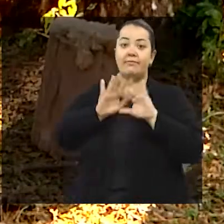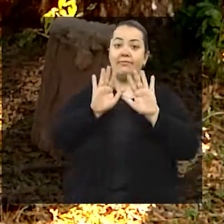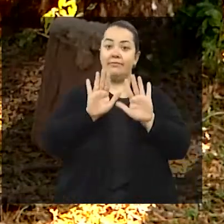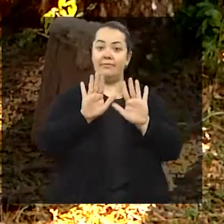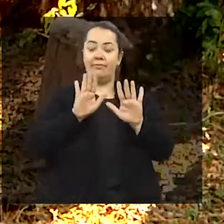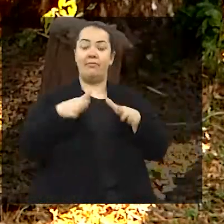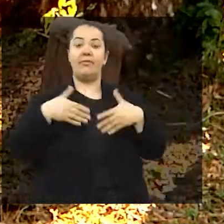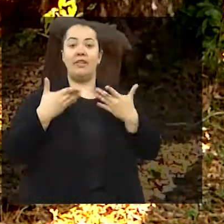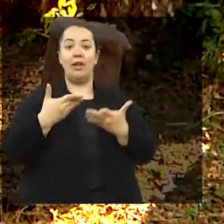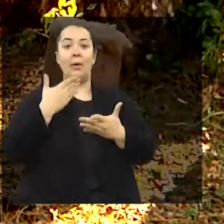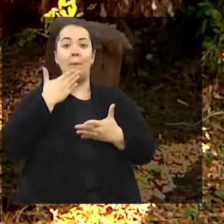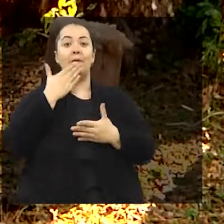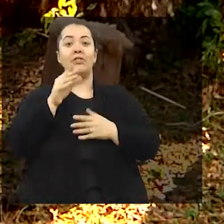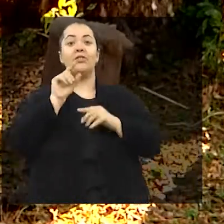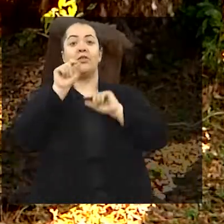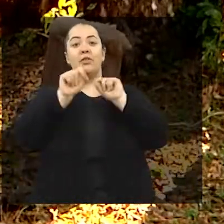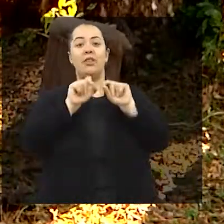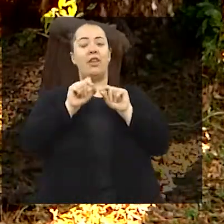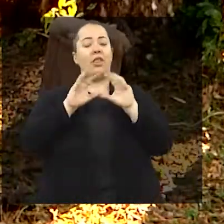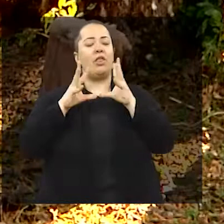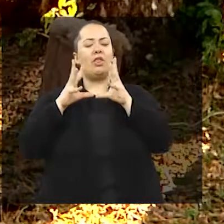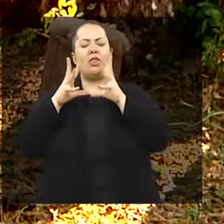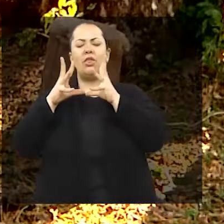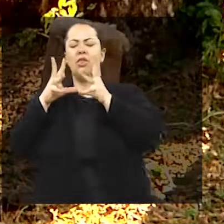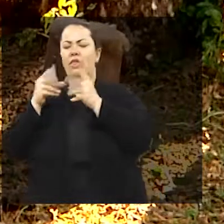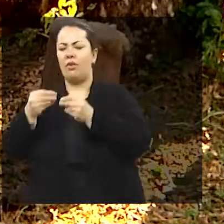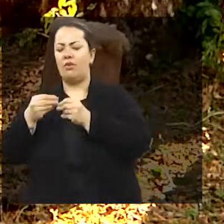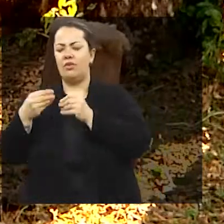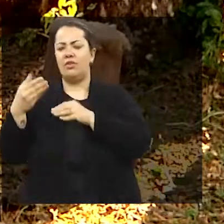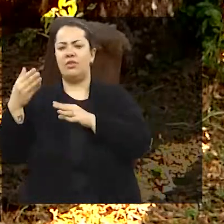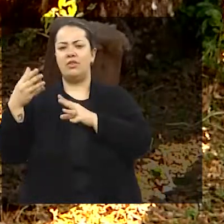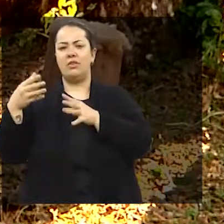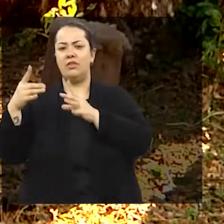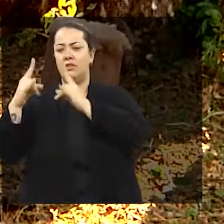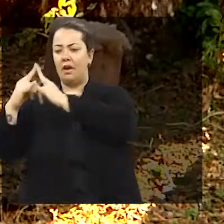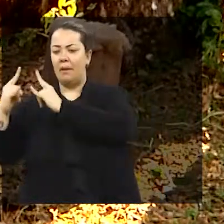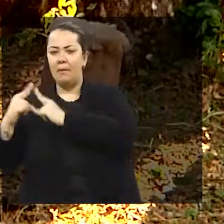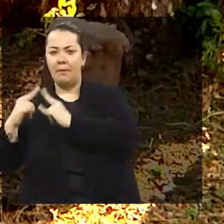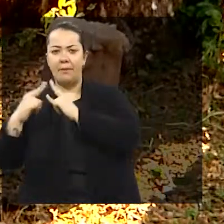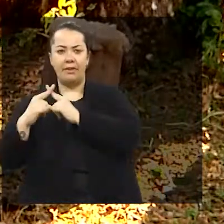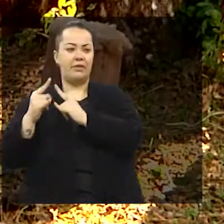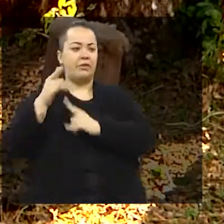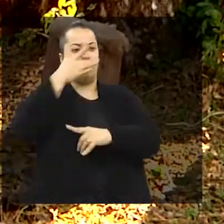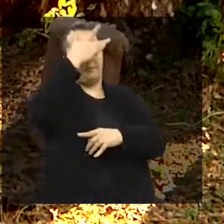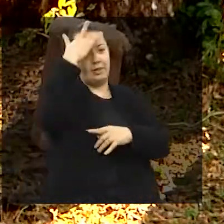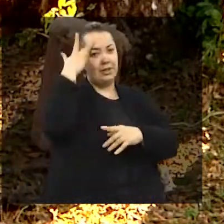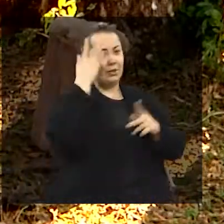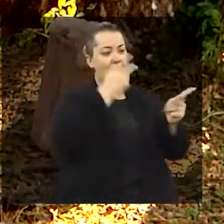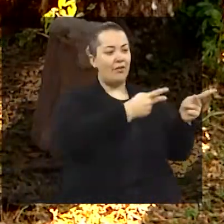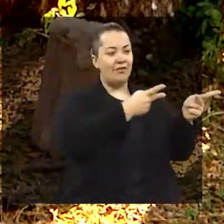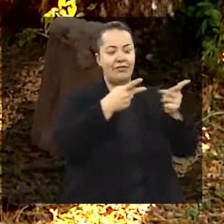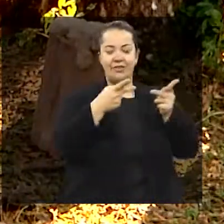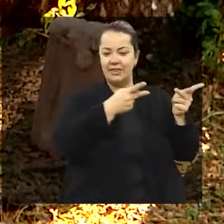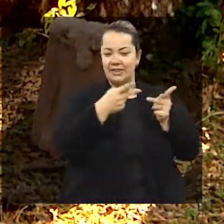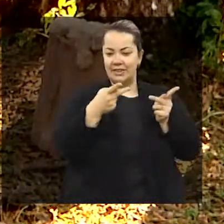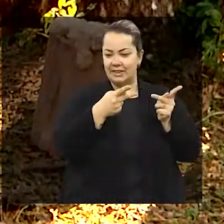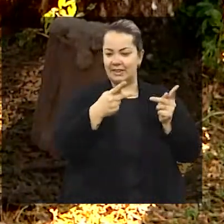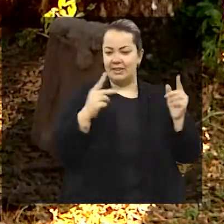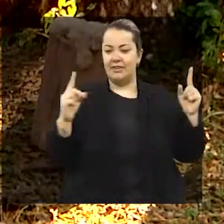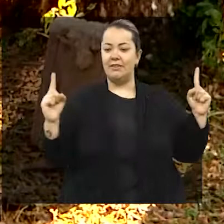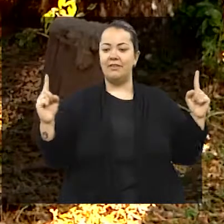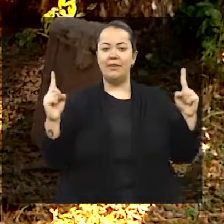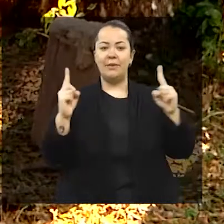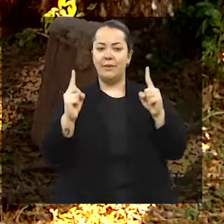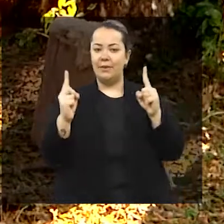galpão que vai estar lá ele tem um grupo que organizou então muitas vezes a pessoa que vai lá para passear